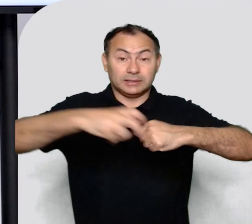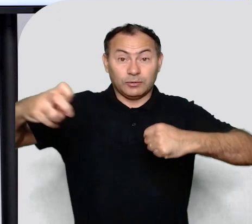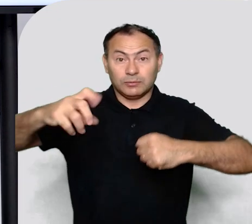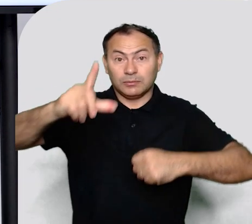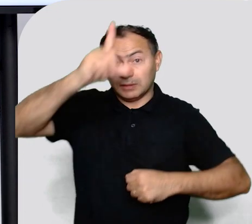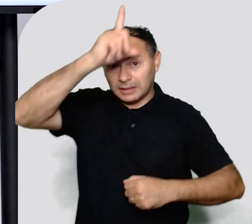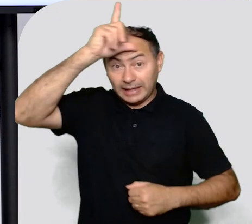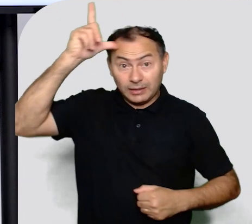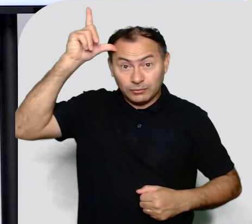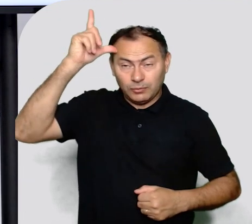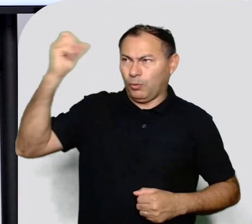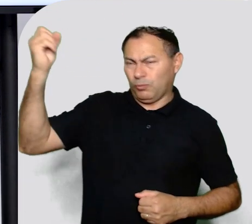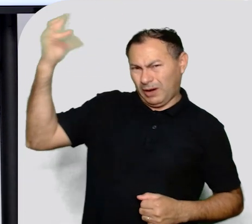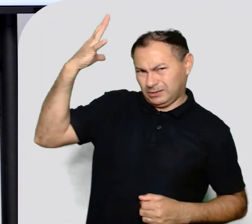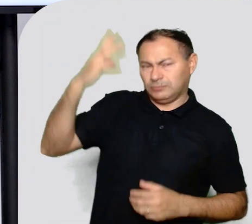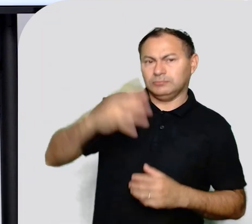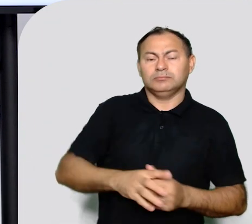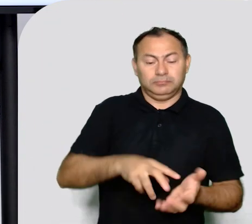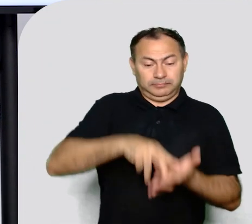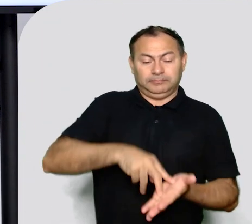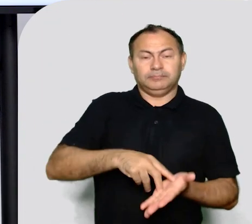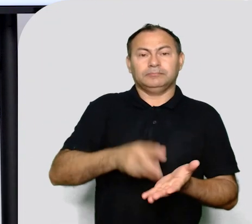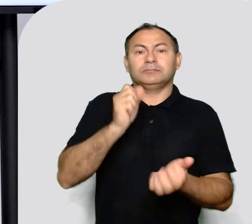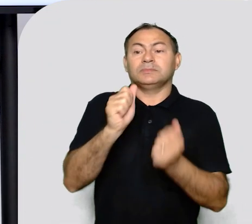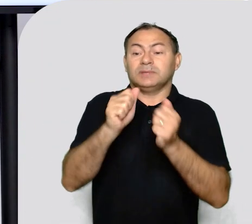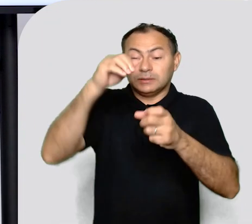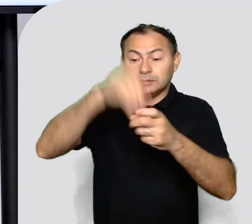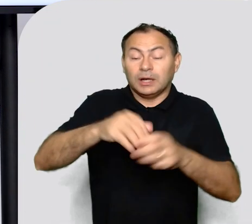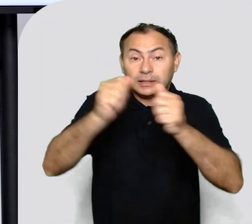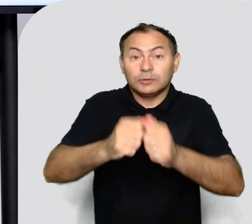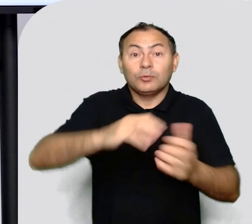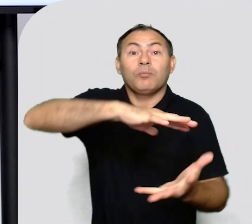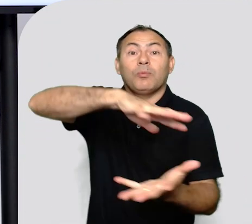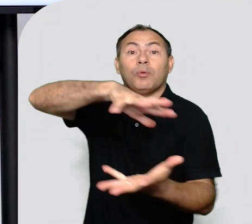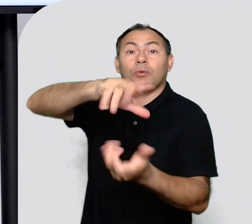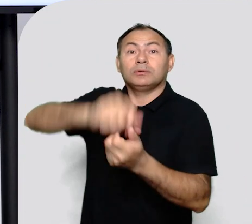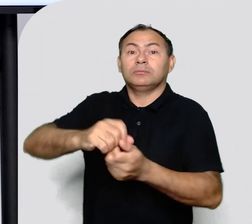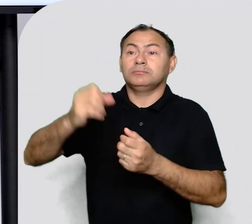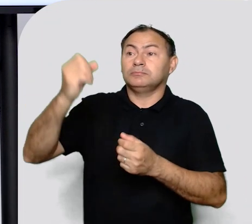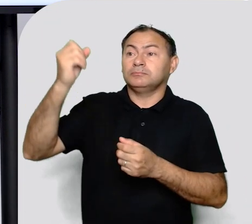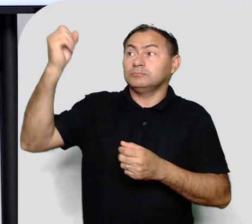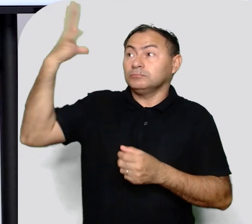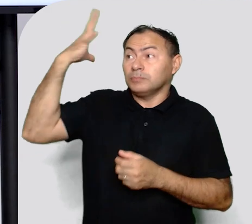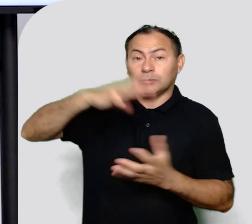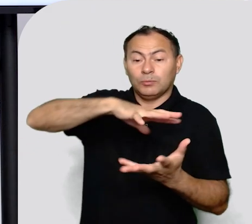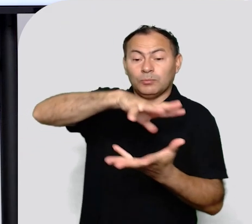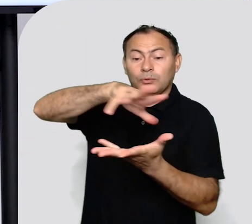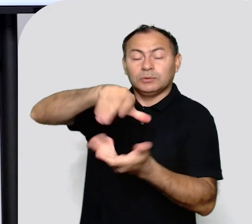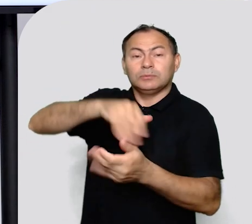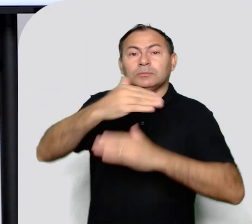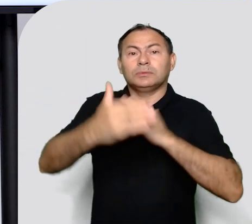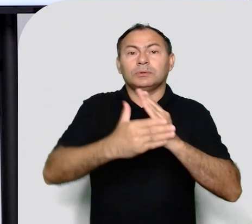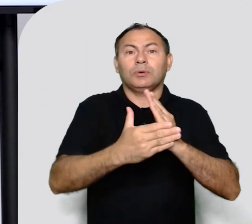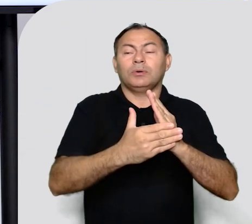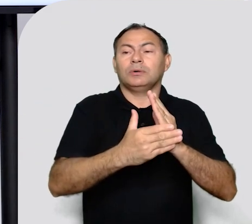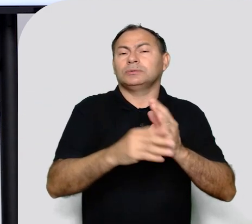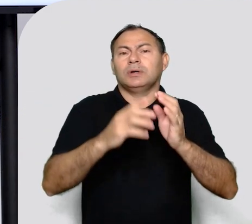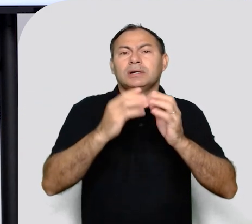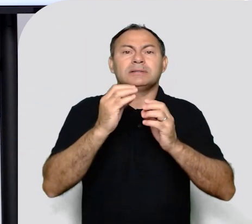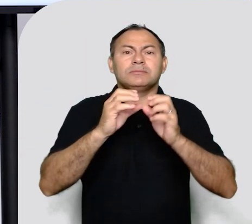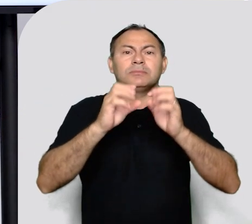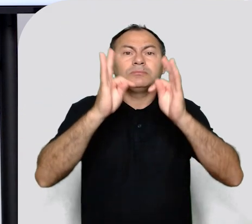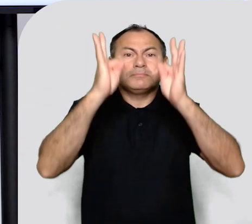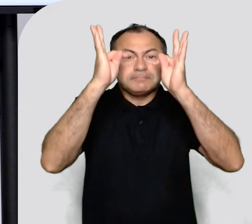leigo consiste principalmente em estar no mundo e iluminar esse mundo com todas as suas